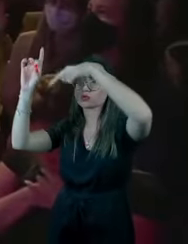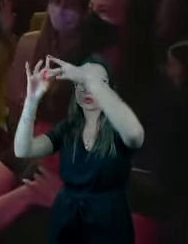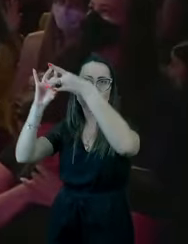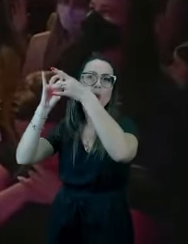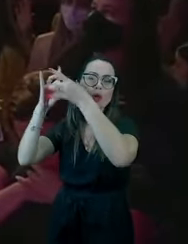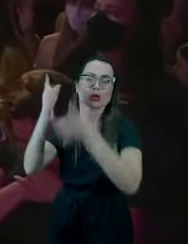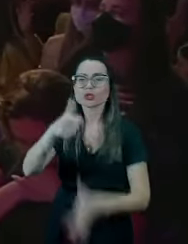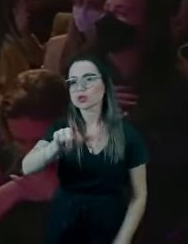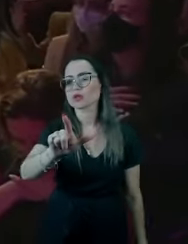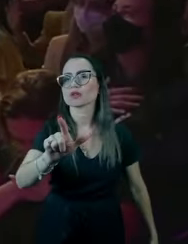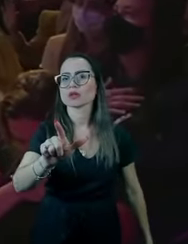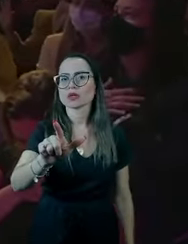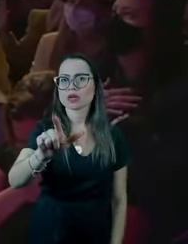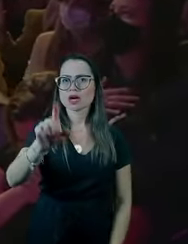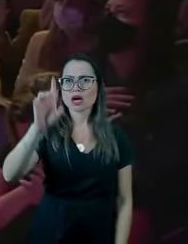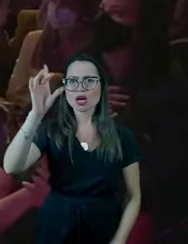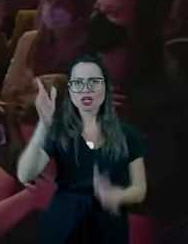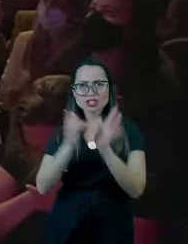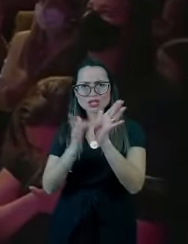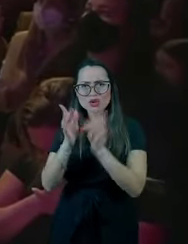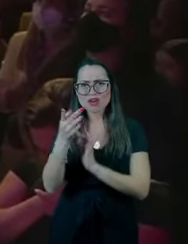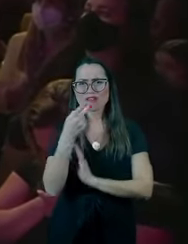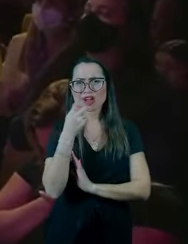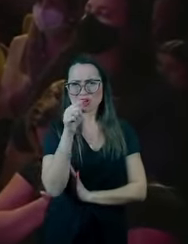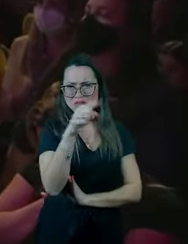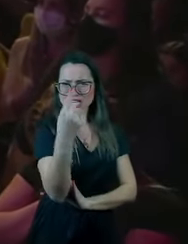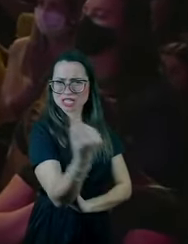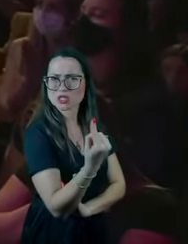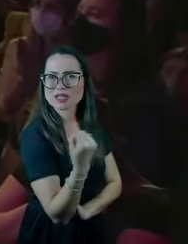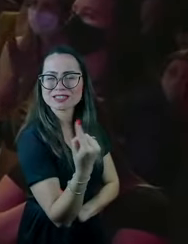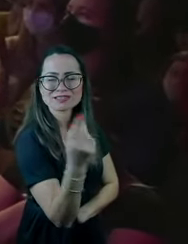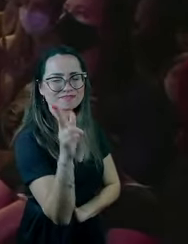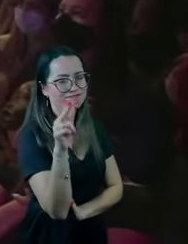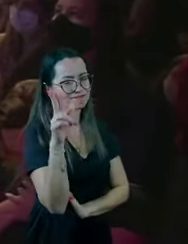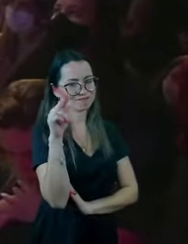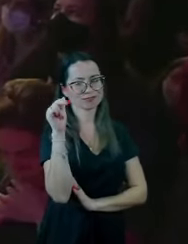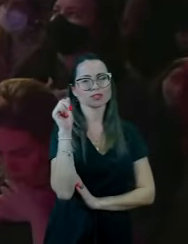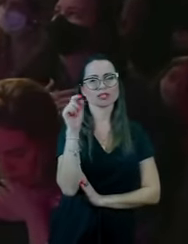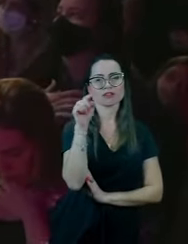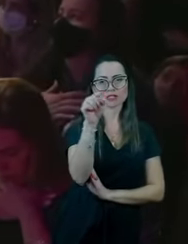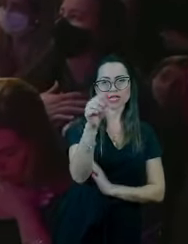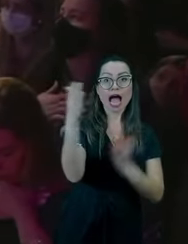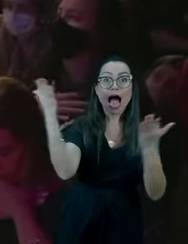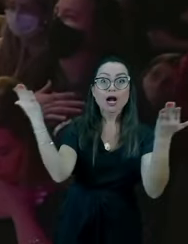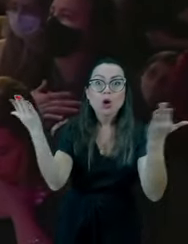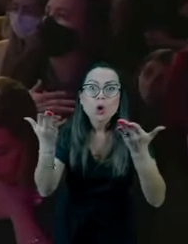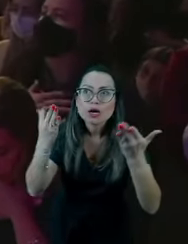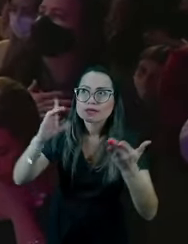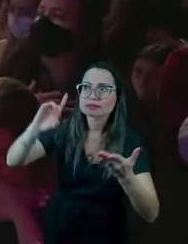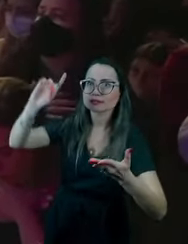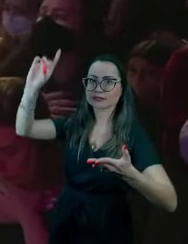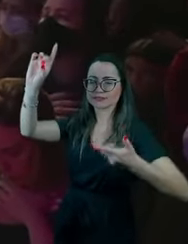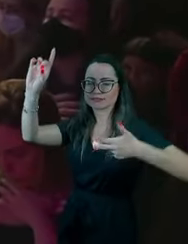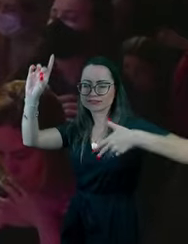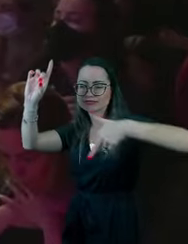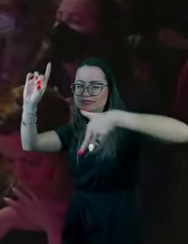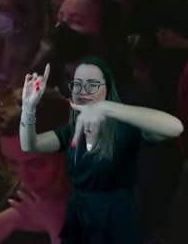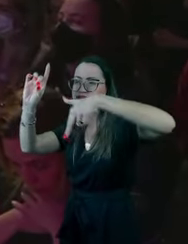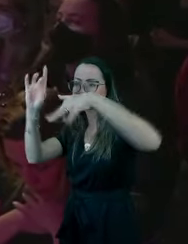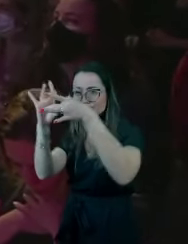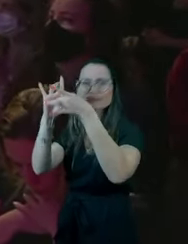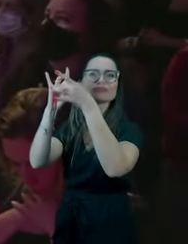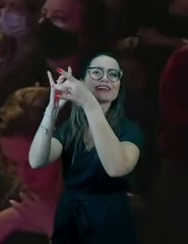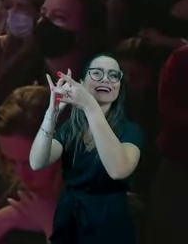órfão, eu jamais deixarei você sozinha. Se conecte com Deus, isso, agora, isso, diga